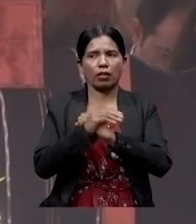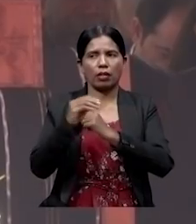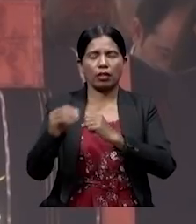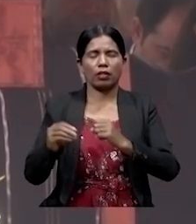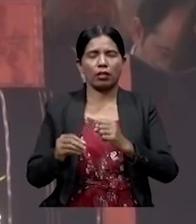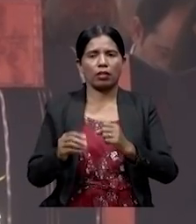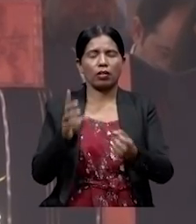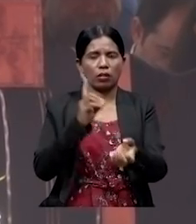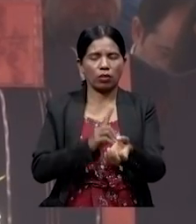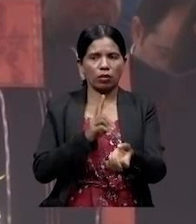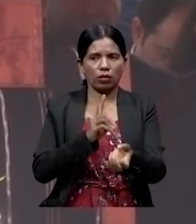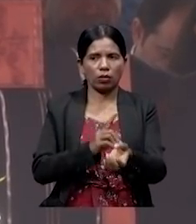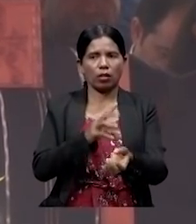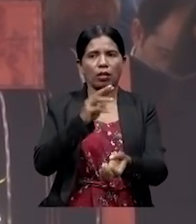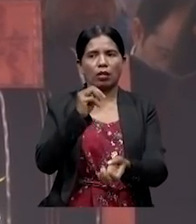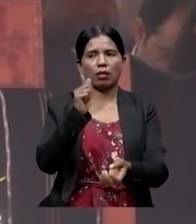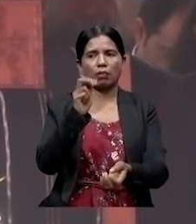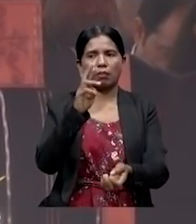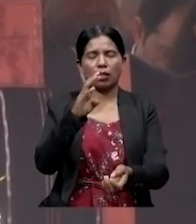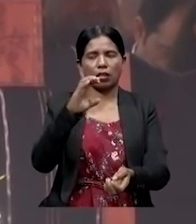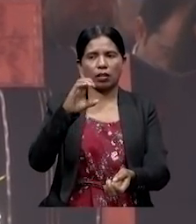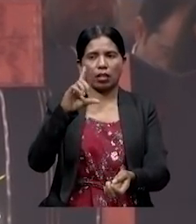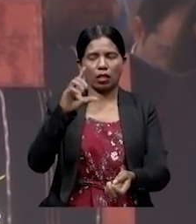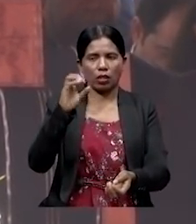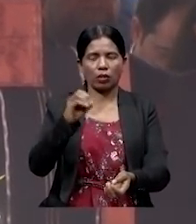professor Dr. Marcelo Rebelo Souza,